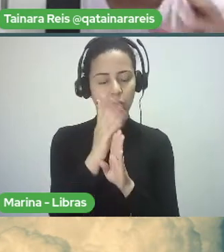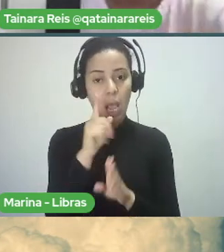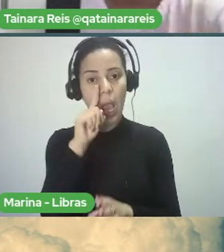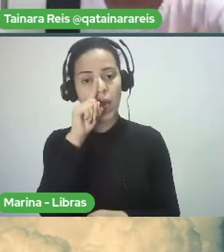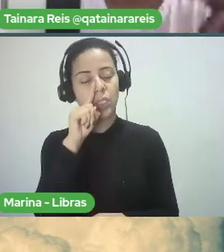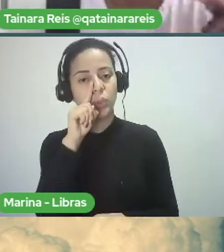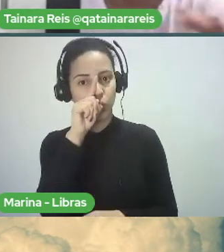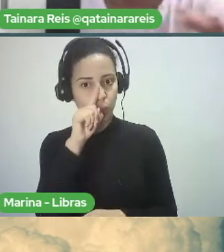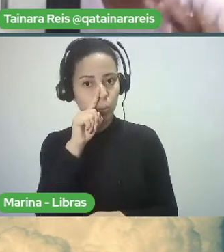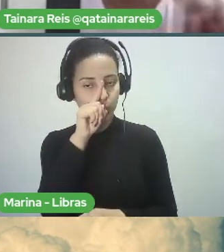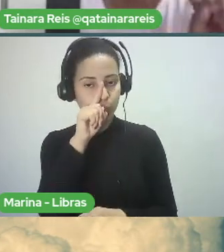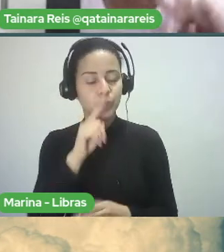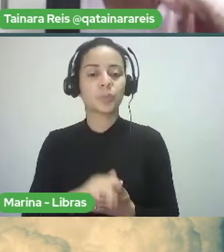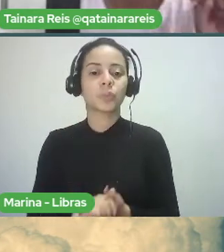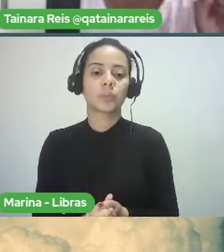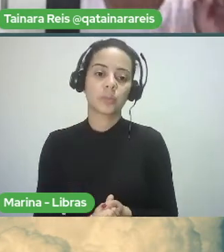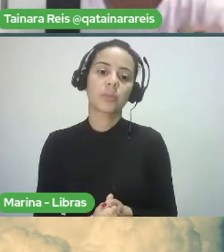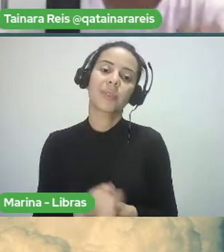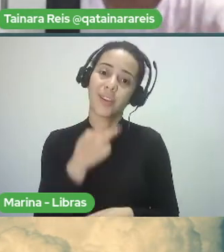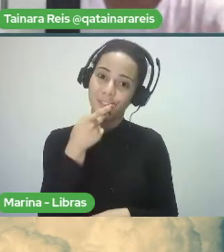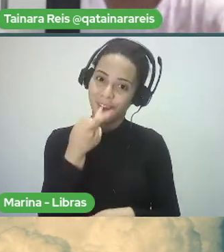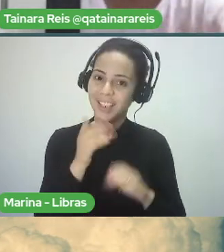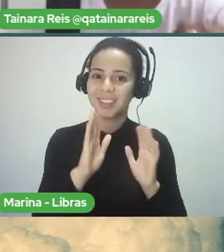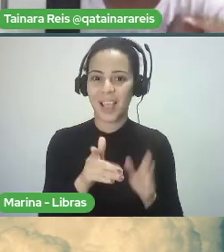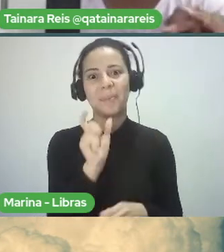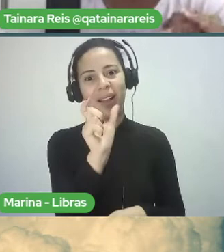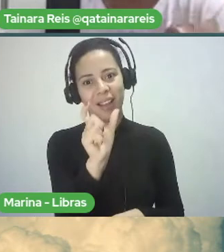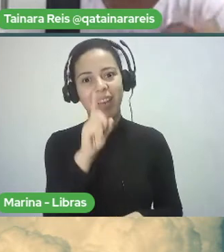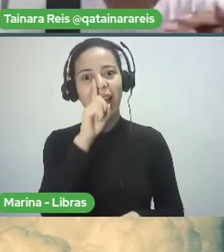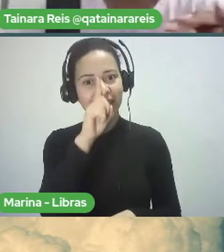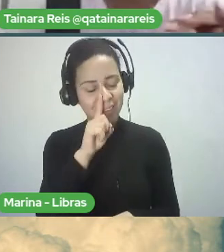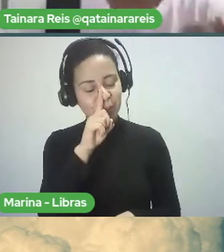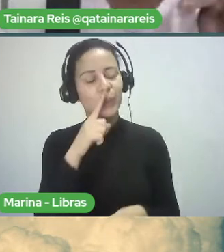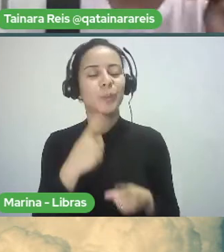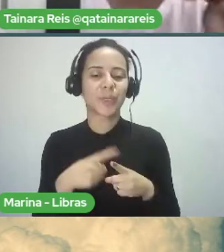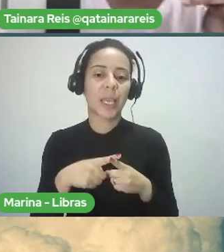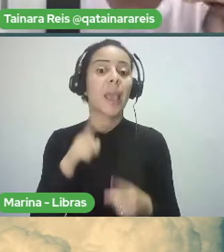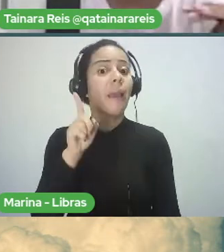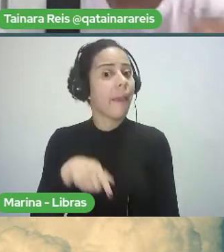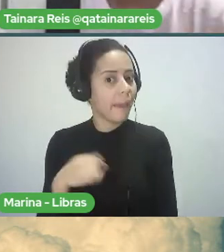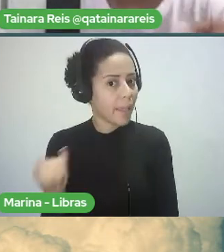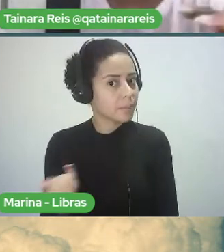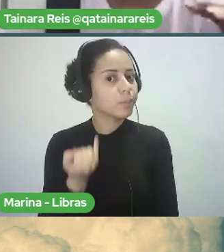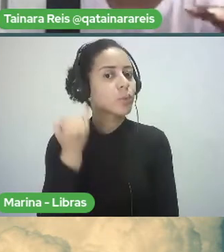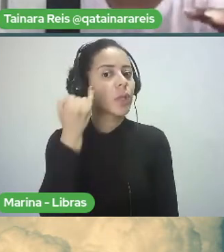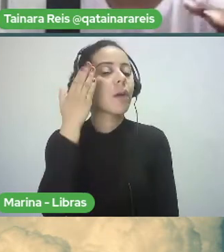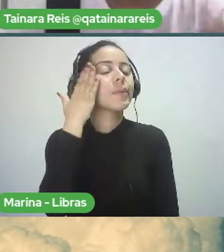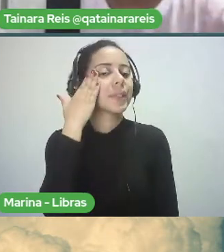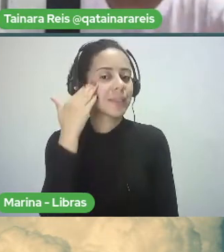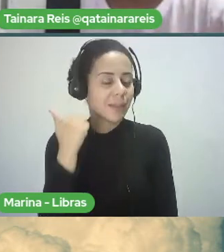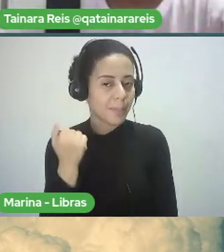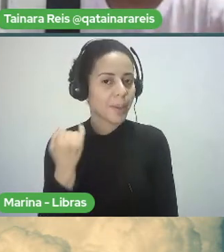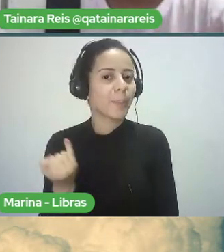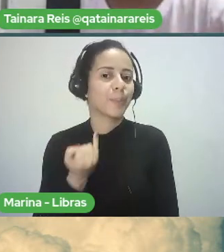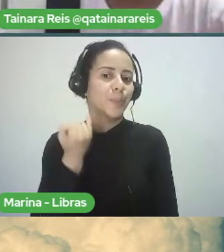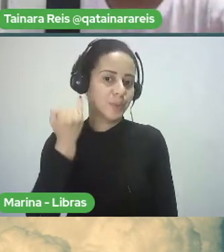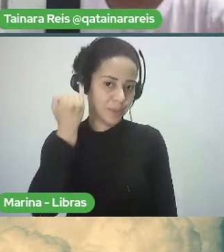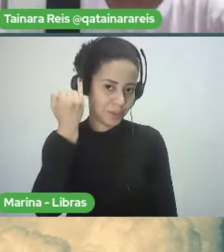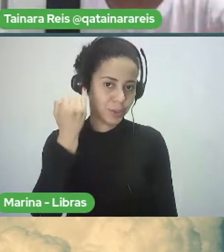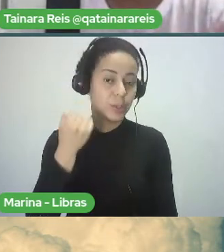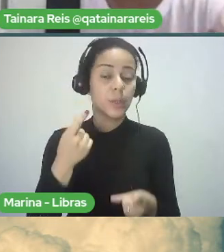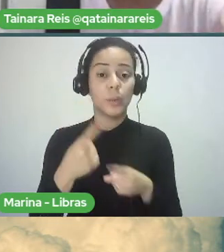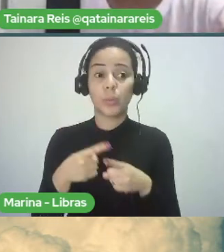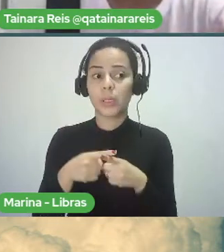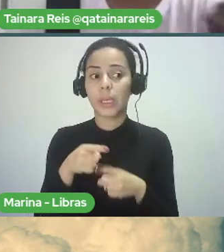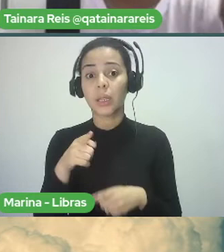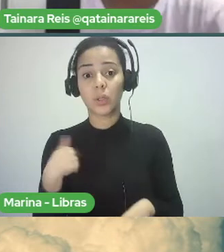falei de risco aqui, já falei essa palavra umas 3 vezes hoje, porque sim, riscos, eles vão, se nós trabalhamos em cima de riscos, se a